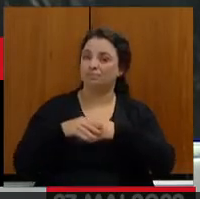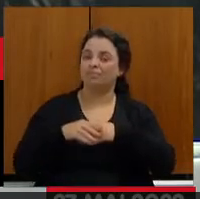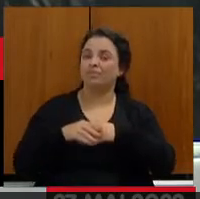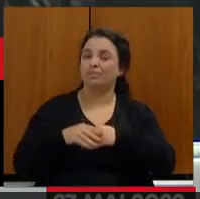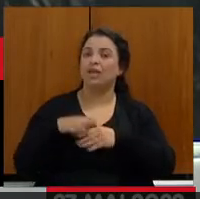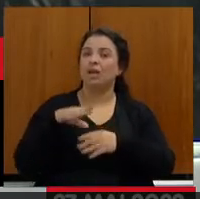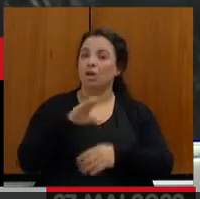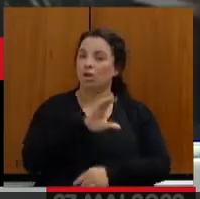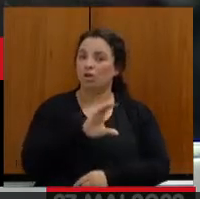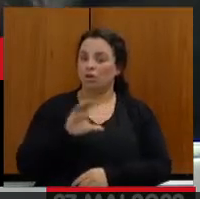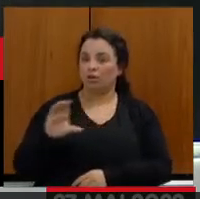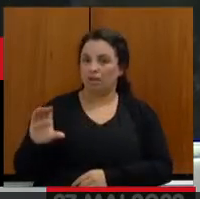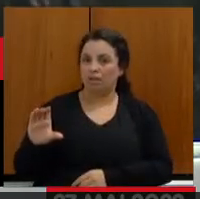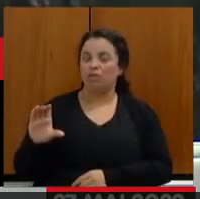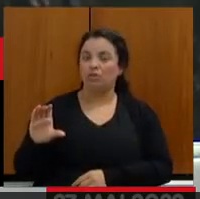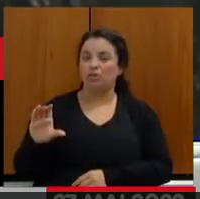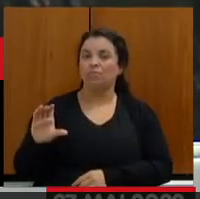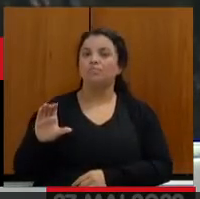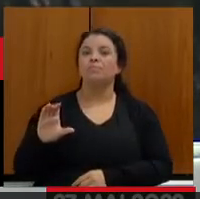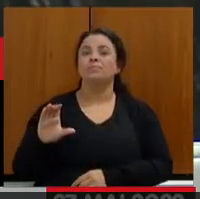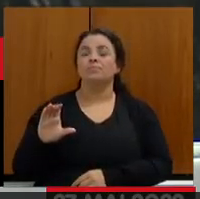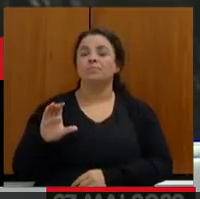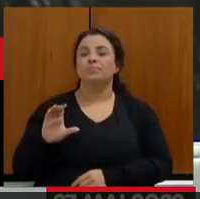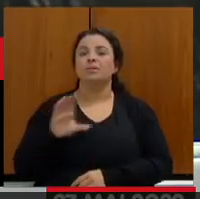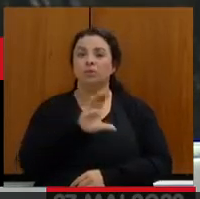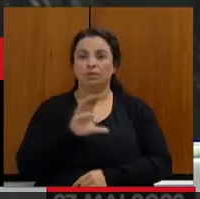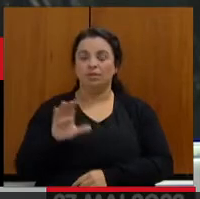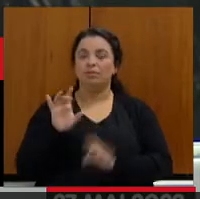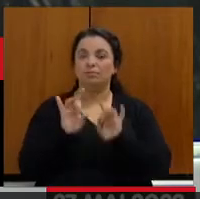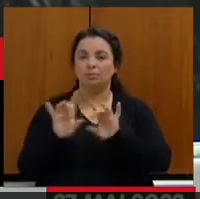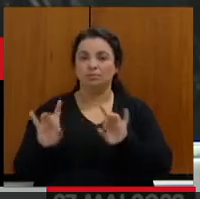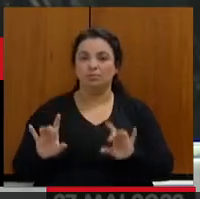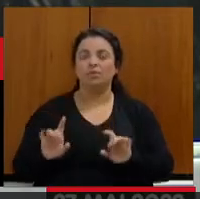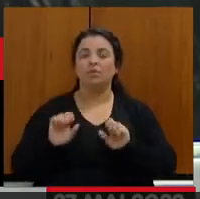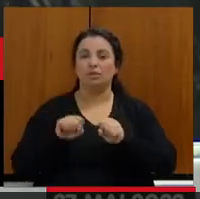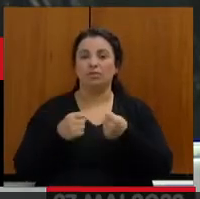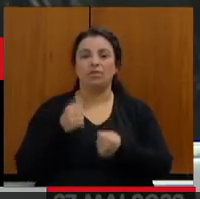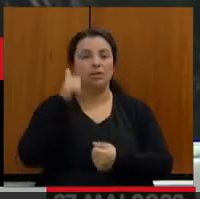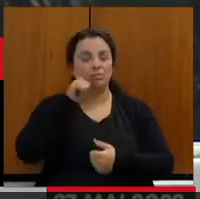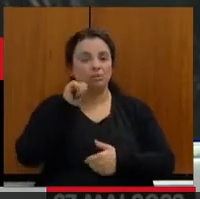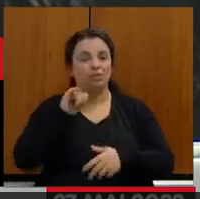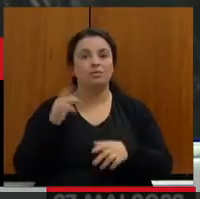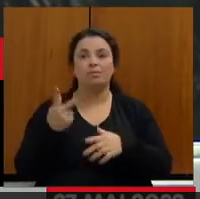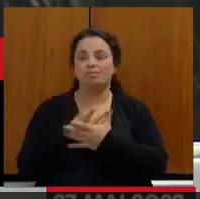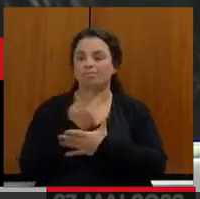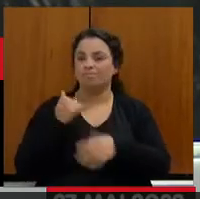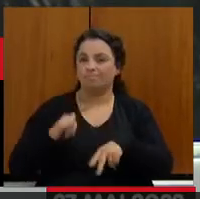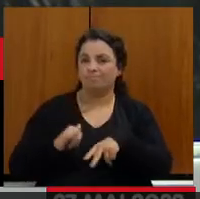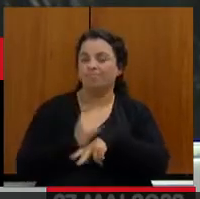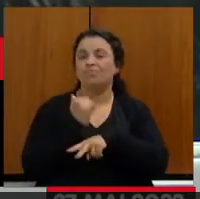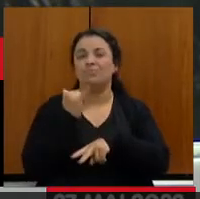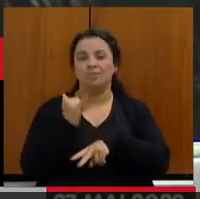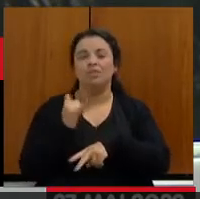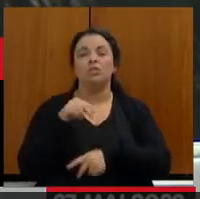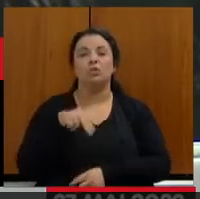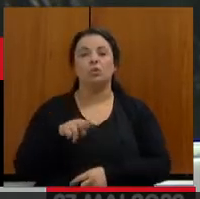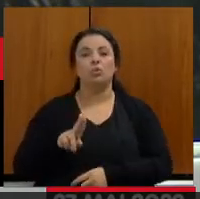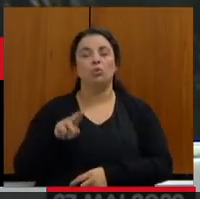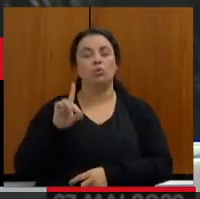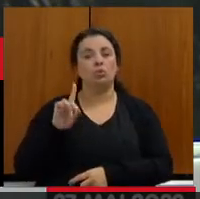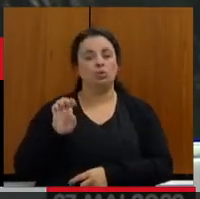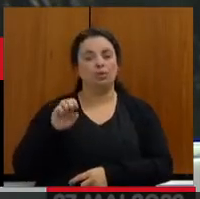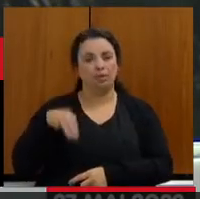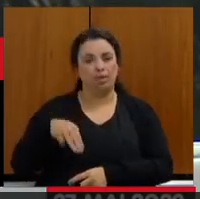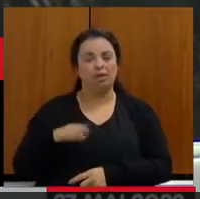Defensoria especializada na defesa dos direitos da mulher em situação de violência no dem Belo Horizonte a defensora pública